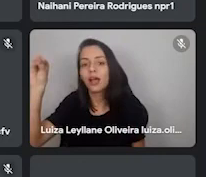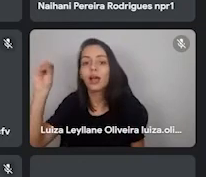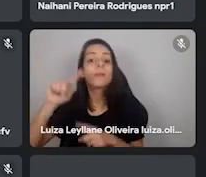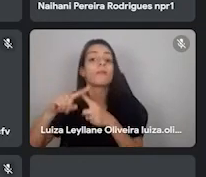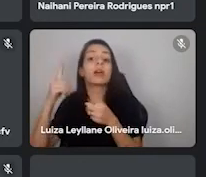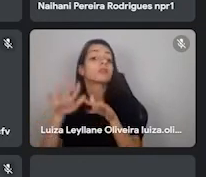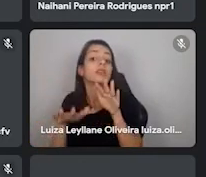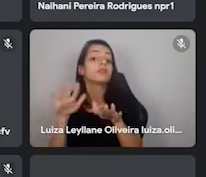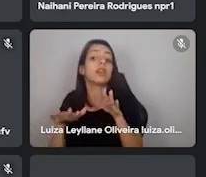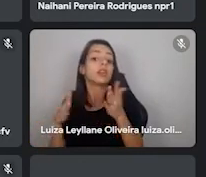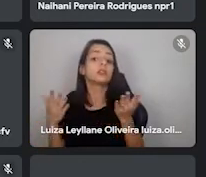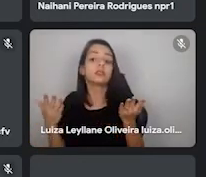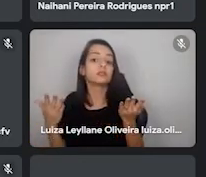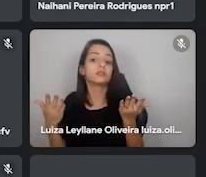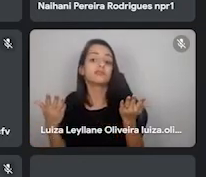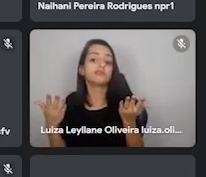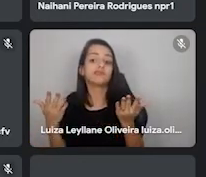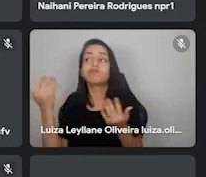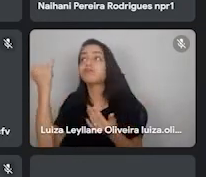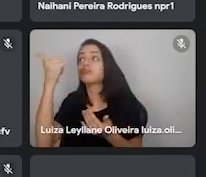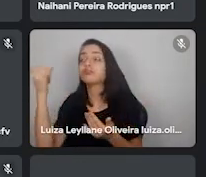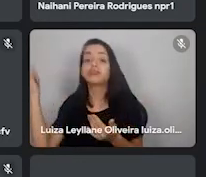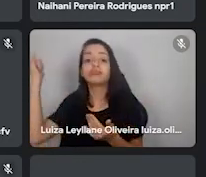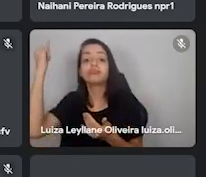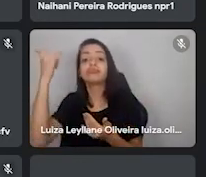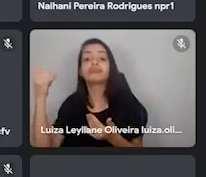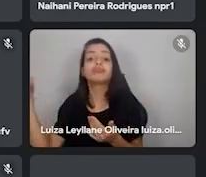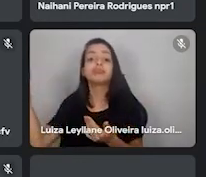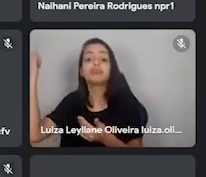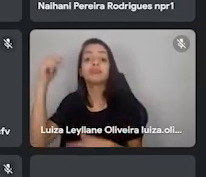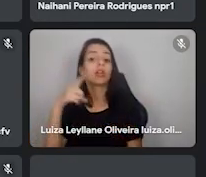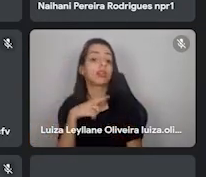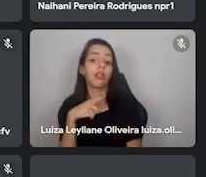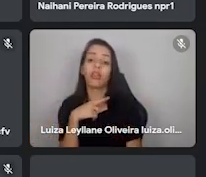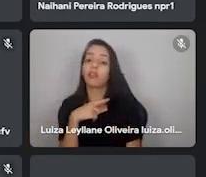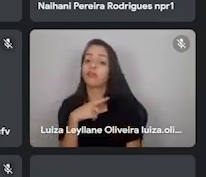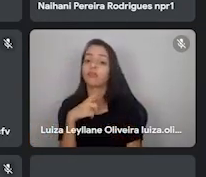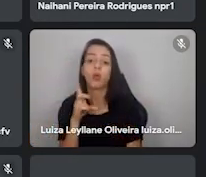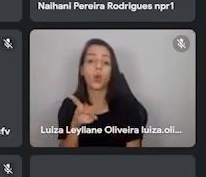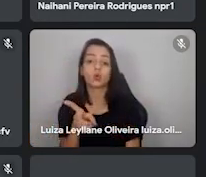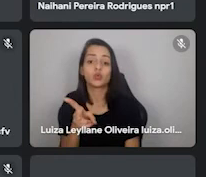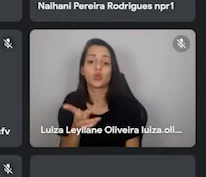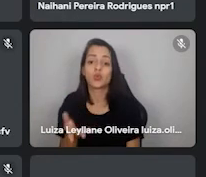quê, gente? Da resistência ali.